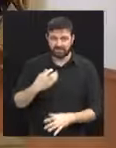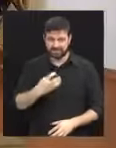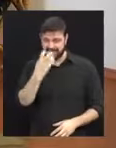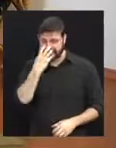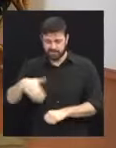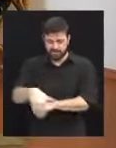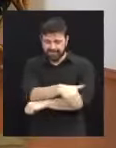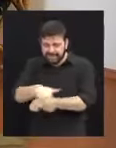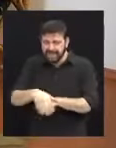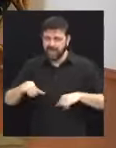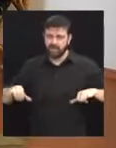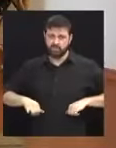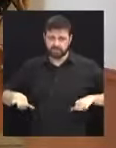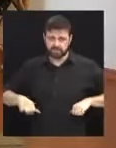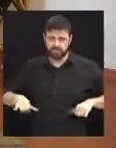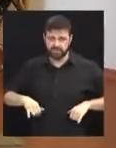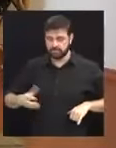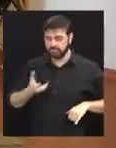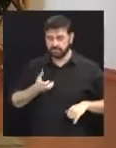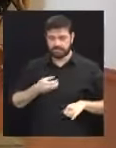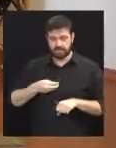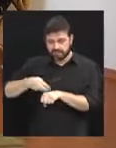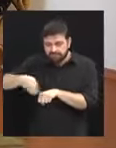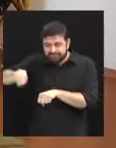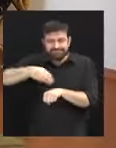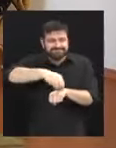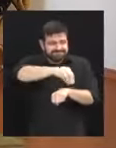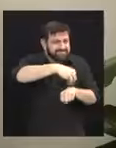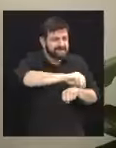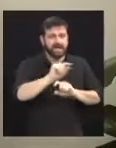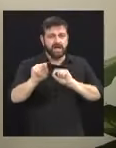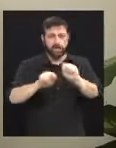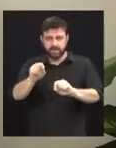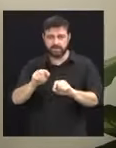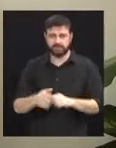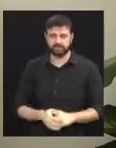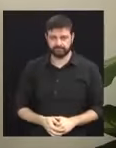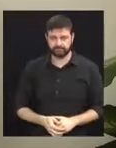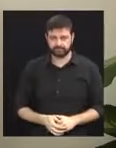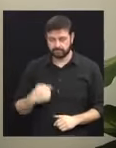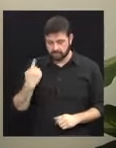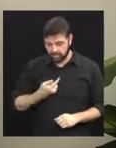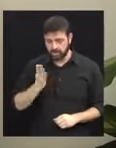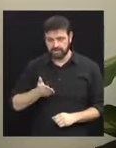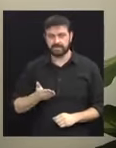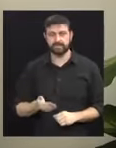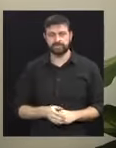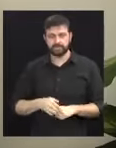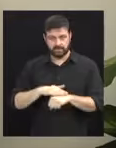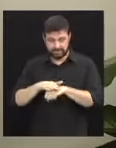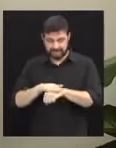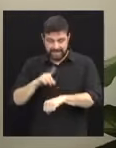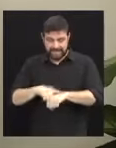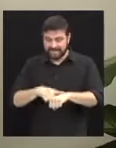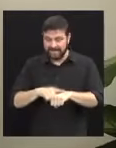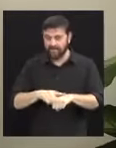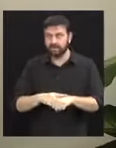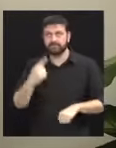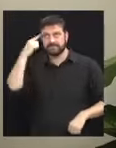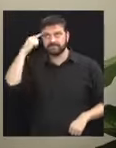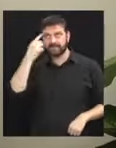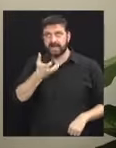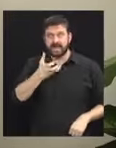rua. E o que eu queria passar para todo mundo como a gente comentou aqui, não basta no calor do momento,